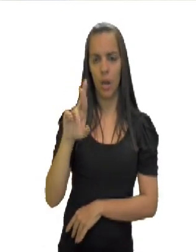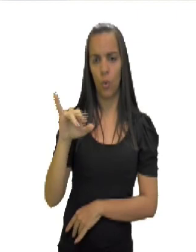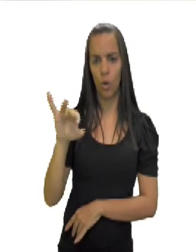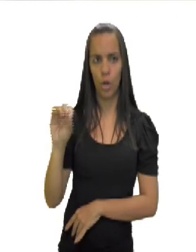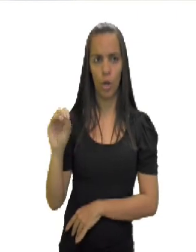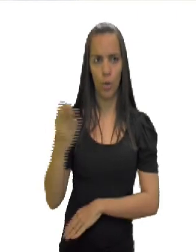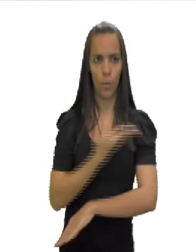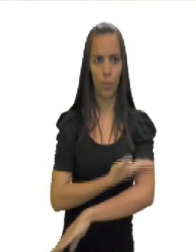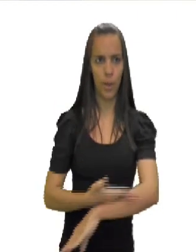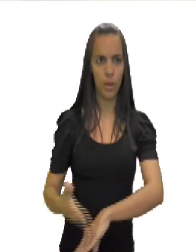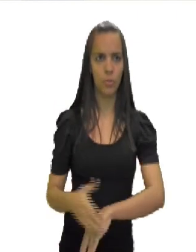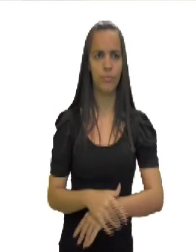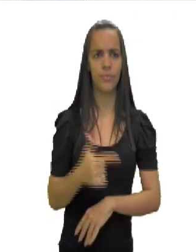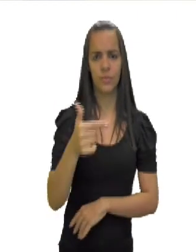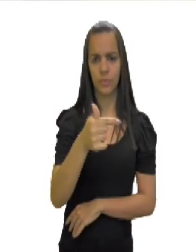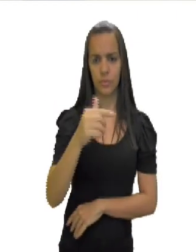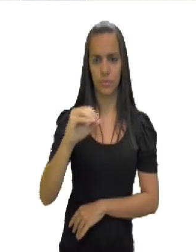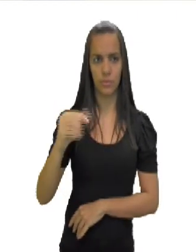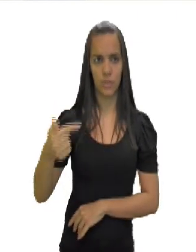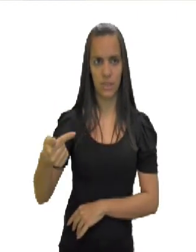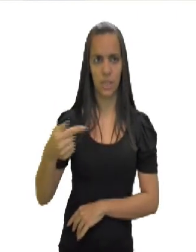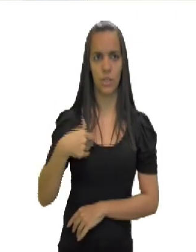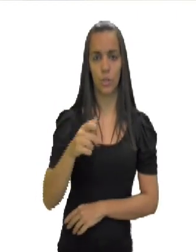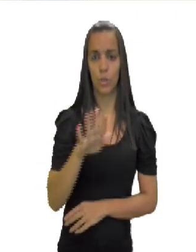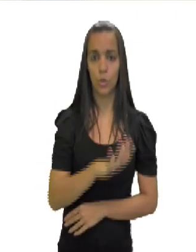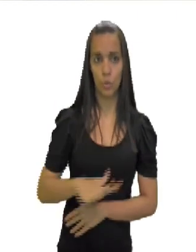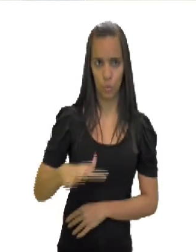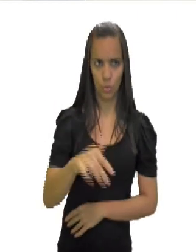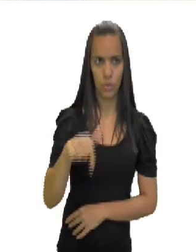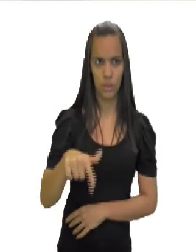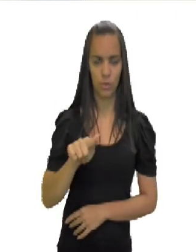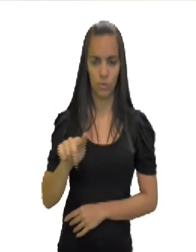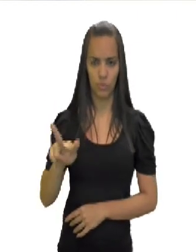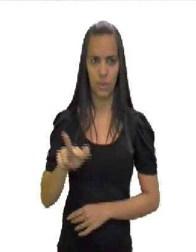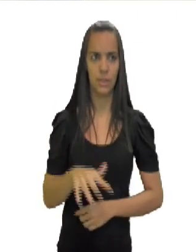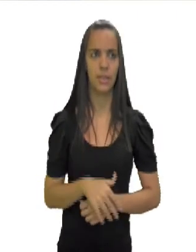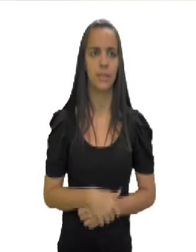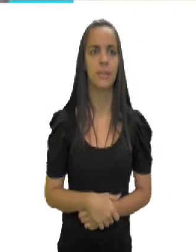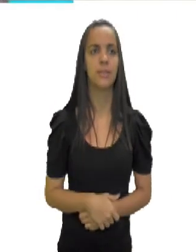707, no centro aqui de Governador Valadares.